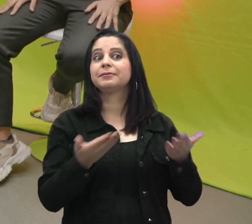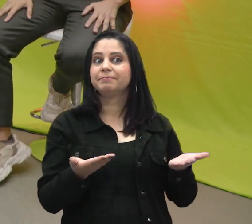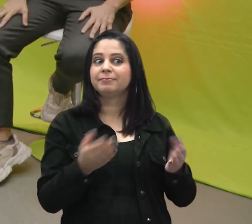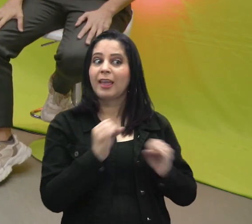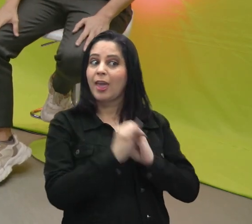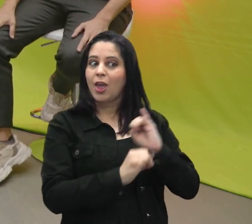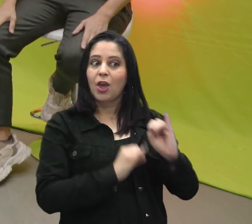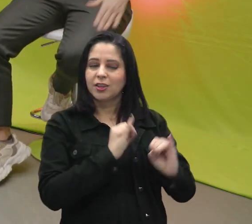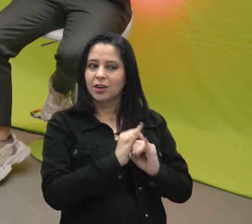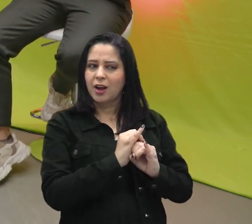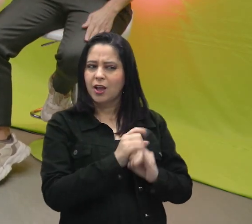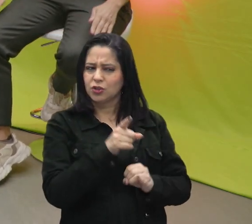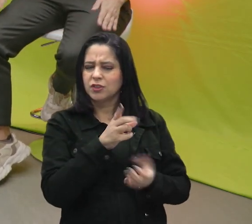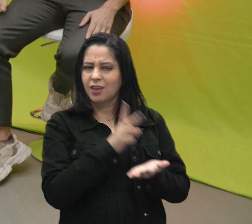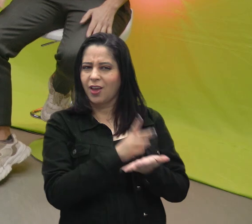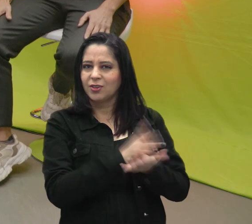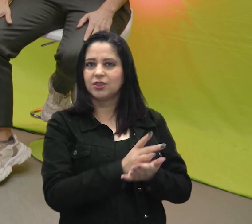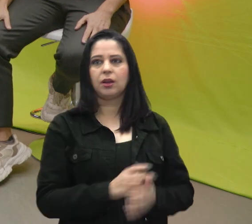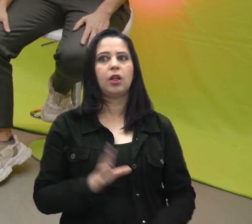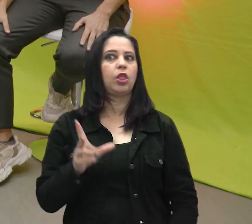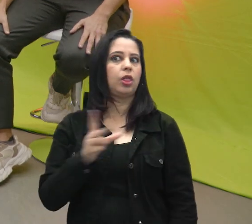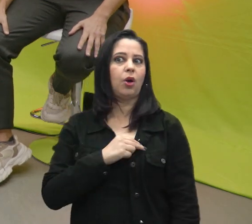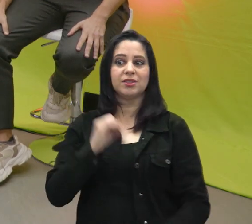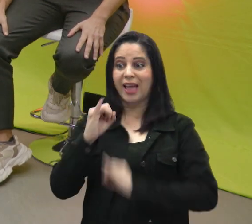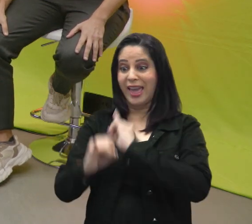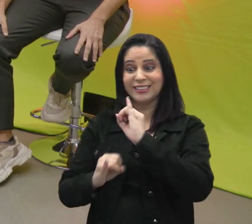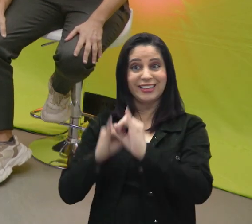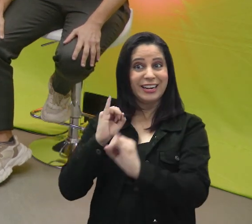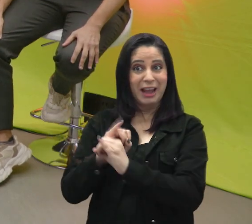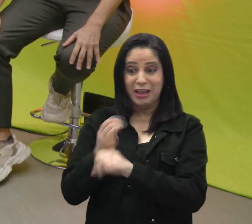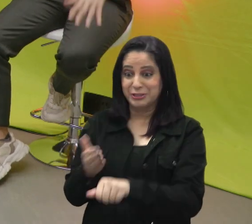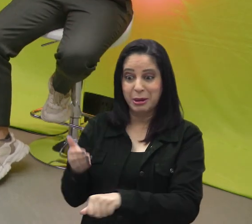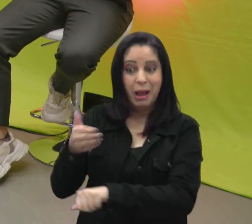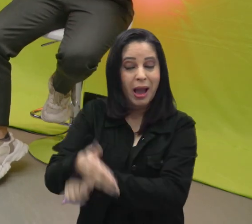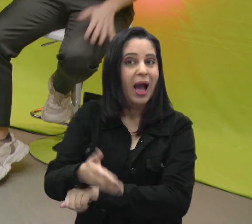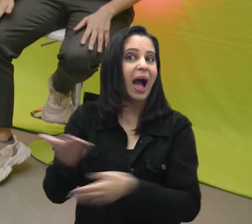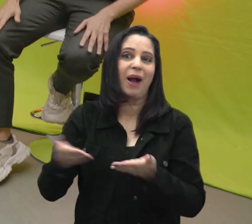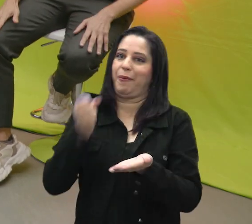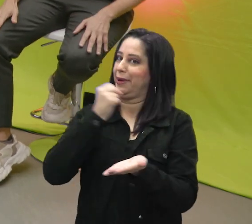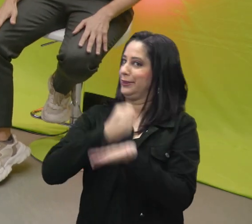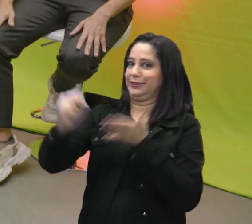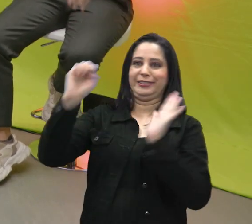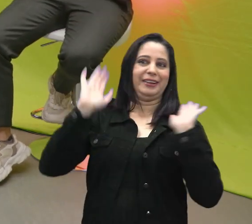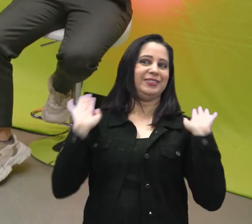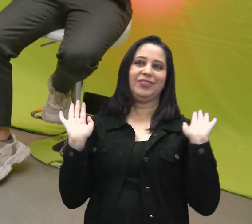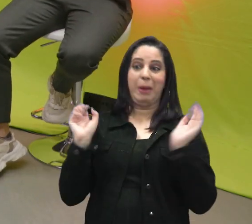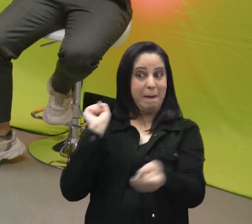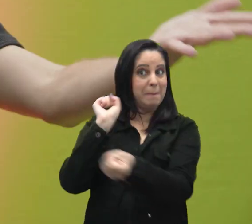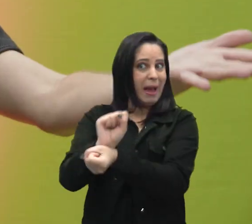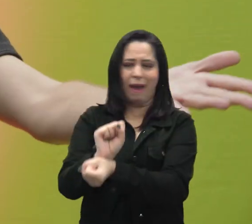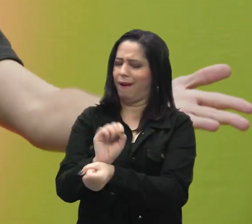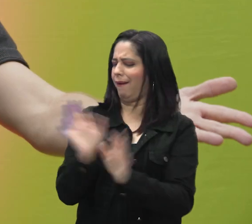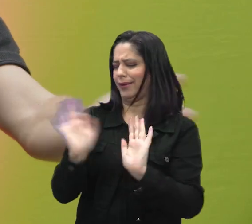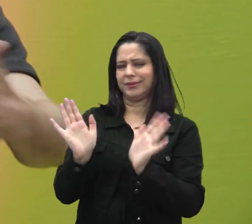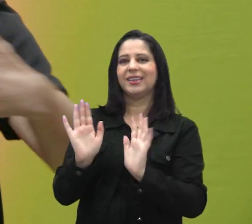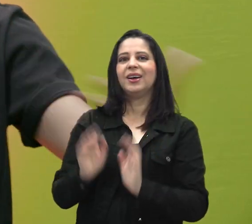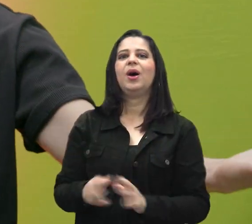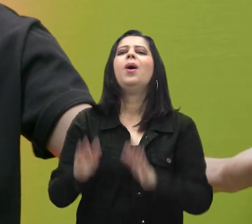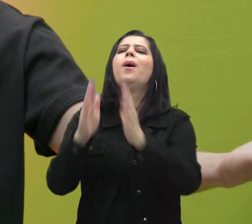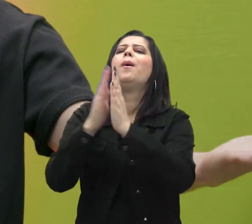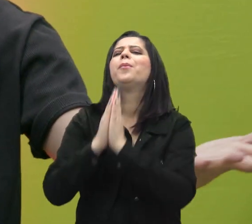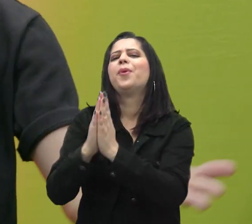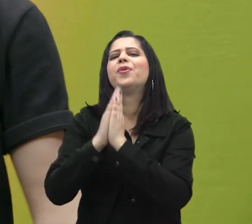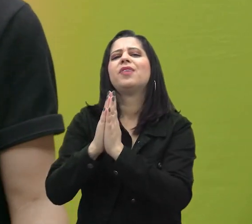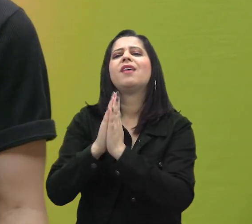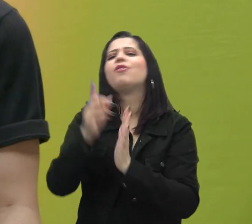que você quer se aventurar ainda mais? É caminho sem volta, a internet. A internet é caminho sem volta. Por favor, me sigam lá na internet também, pessoal aqui